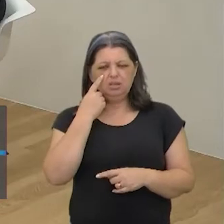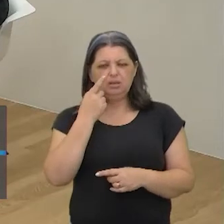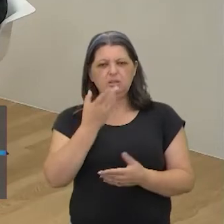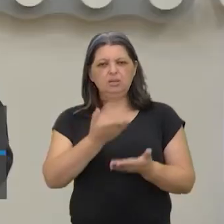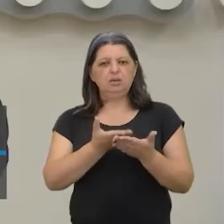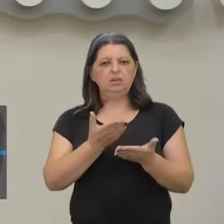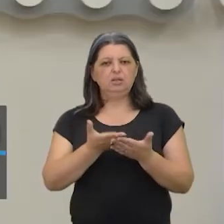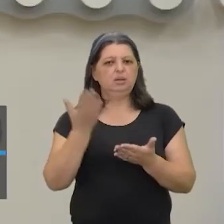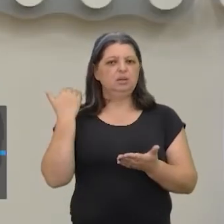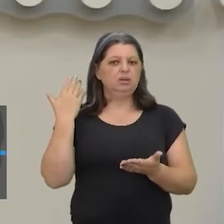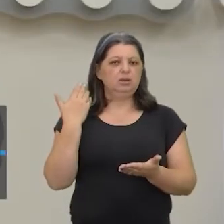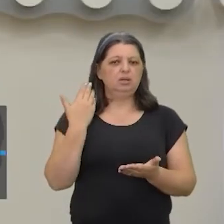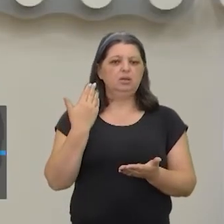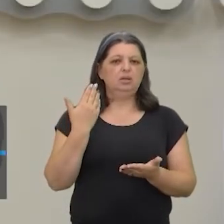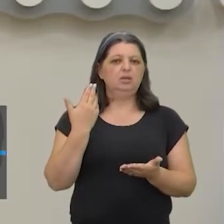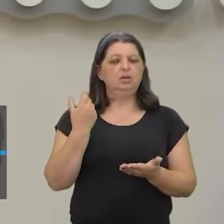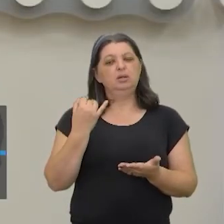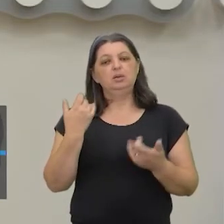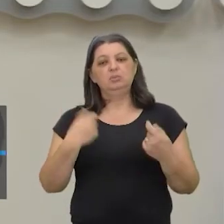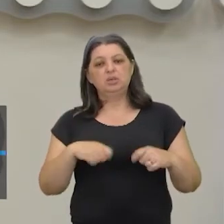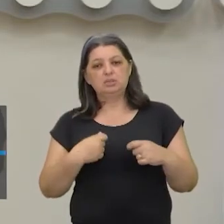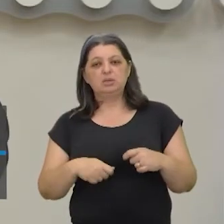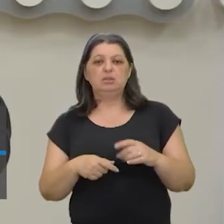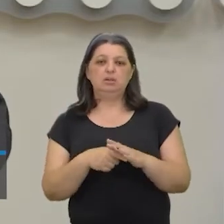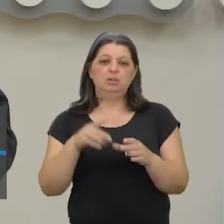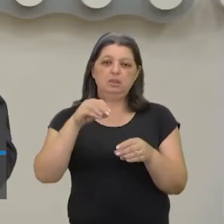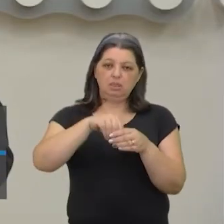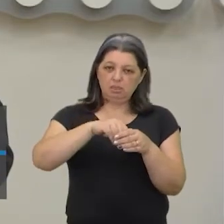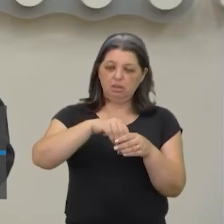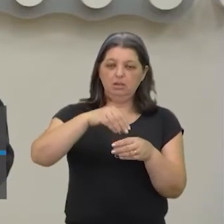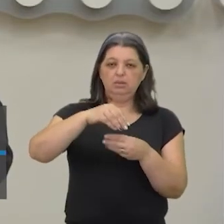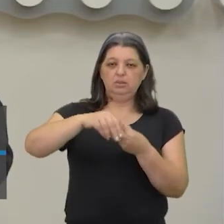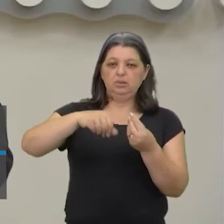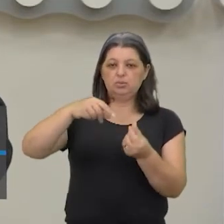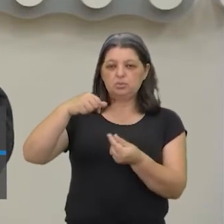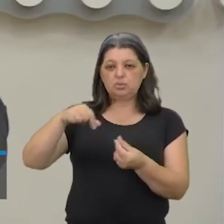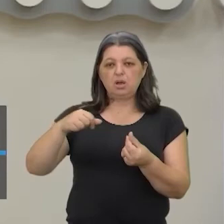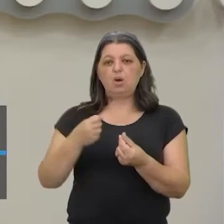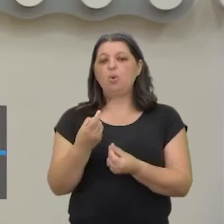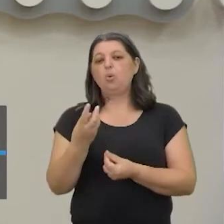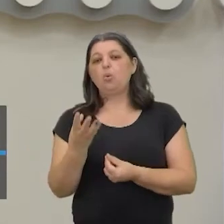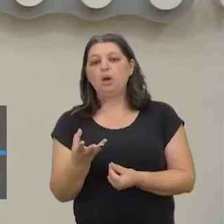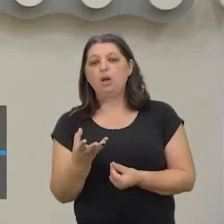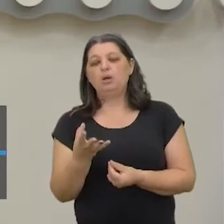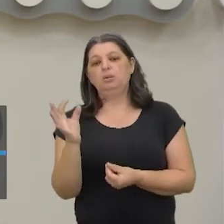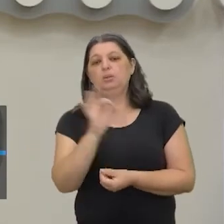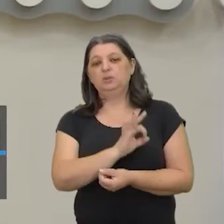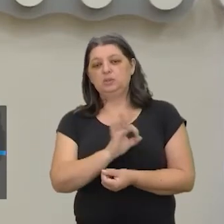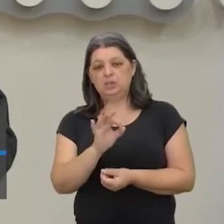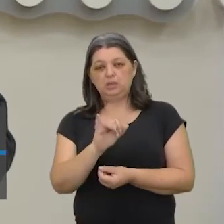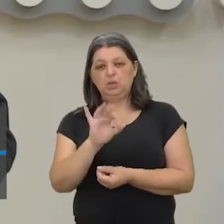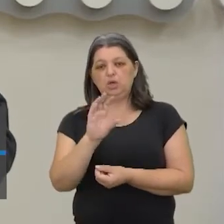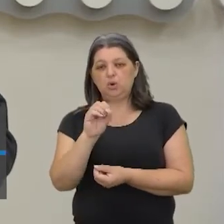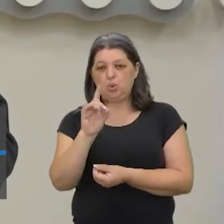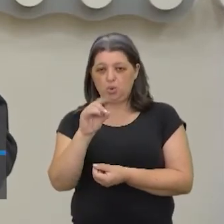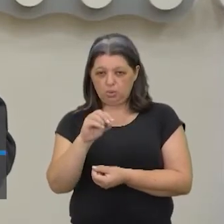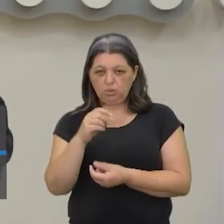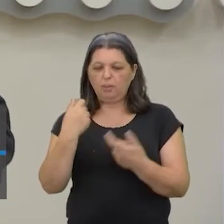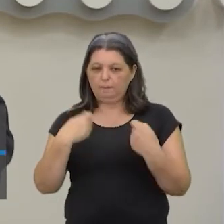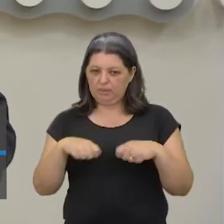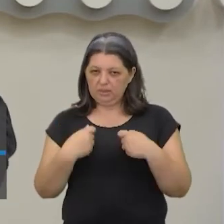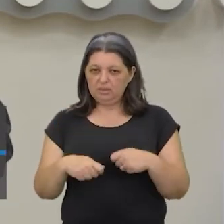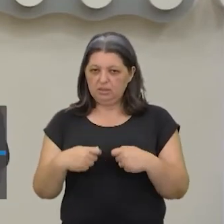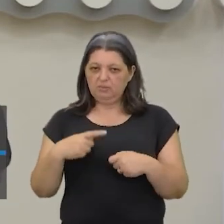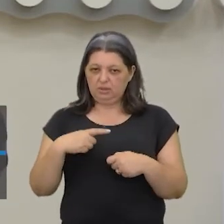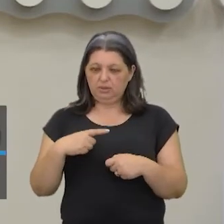se deveria ou não manter o iodo no sal, quanto de iodo tinha que ter no sal, será que realmente precisava?